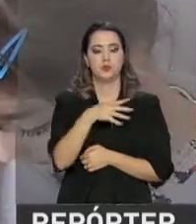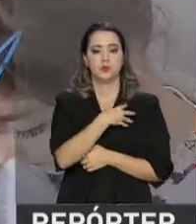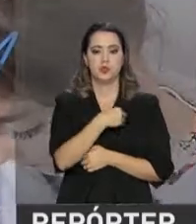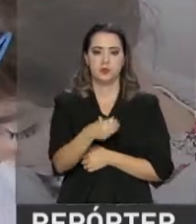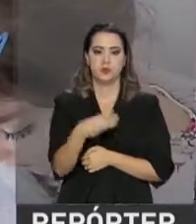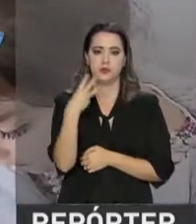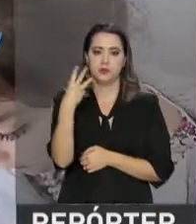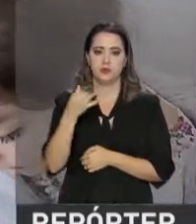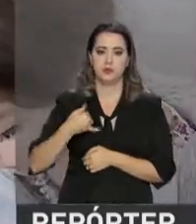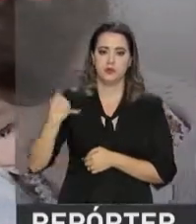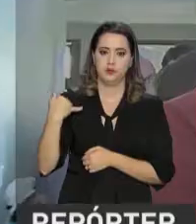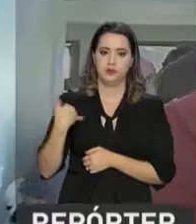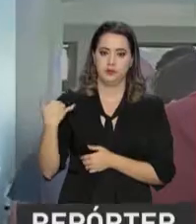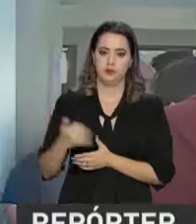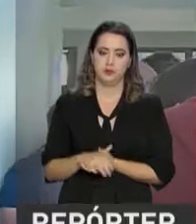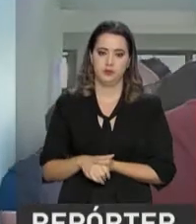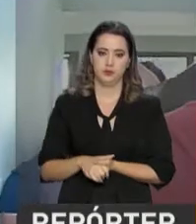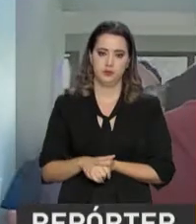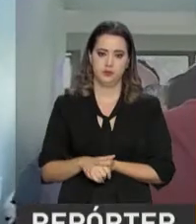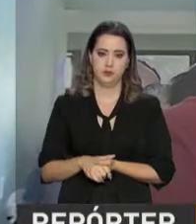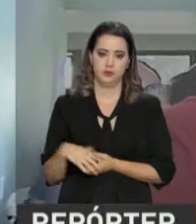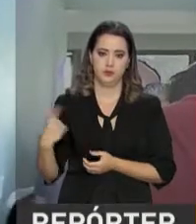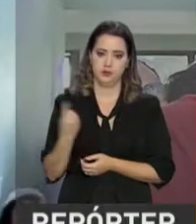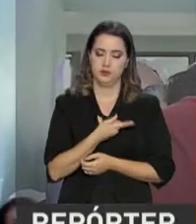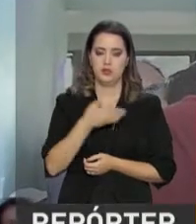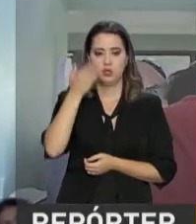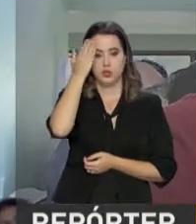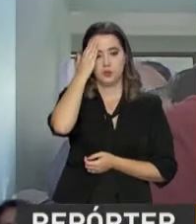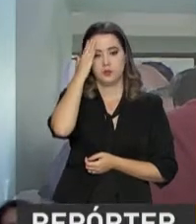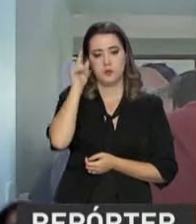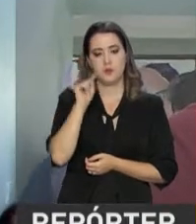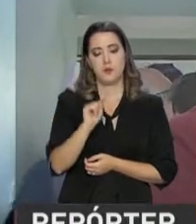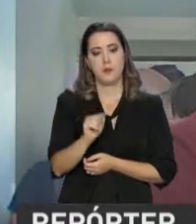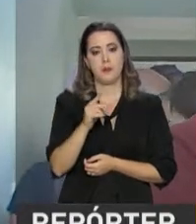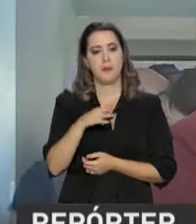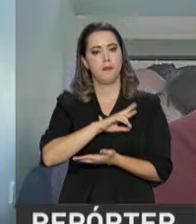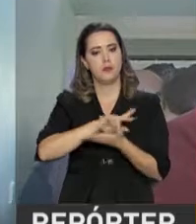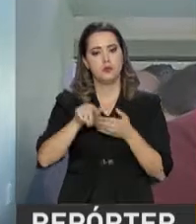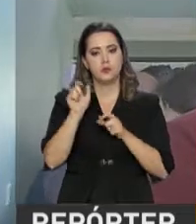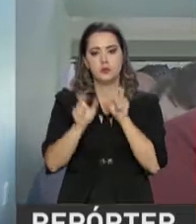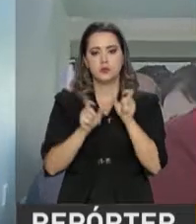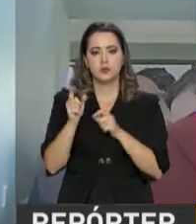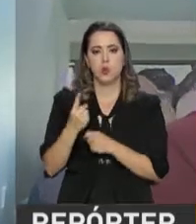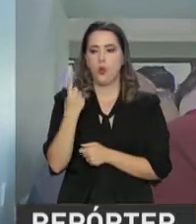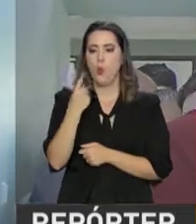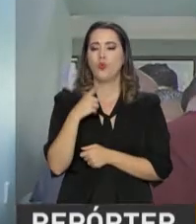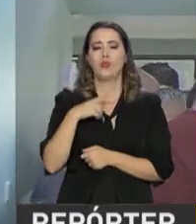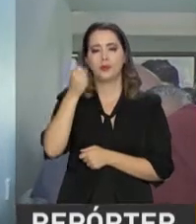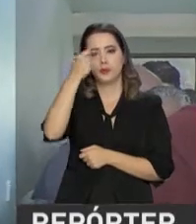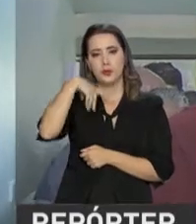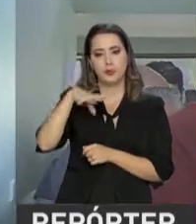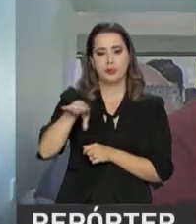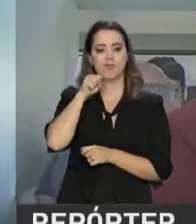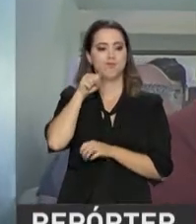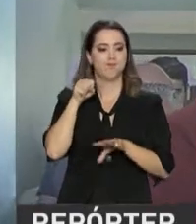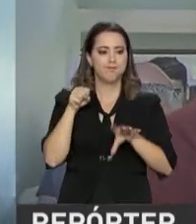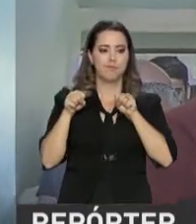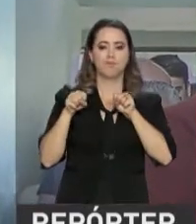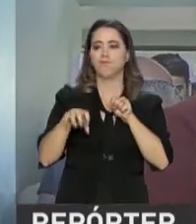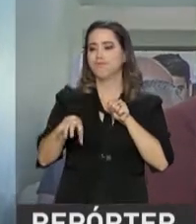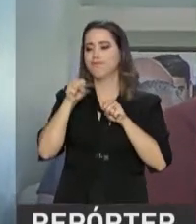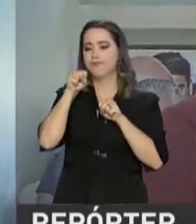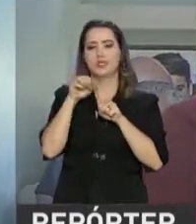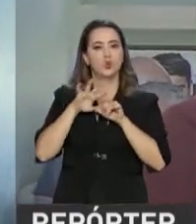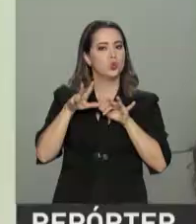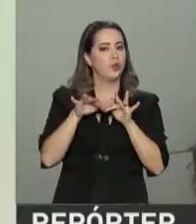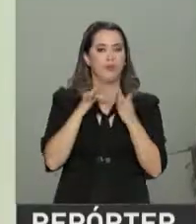filha, de 3 anos. A gente sabe muito bem que muita gente, se um tiver uma gripe, vai acabar passando para outra pessoa.